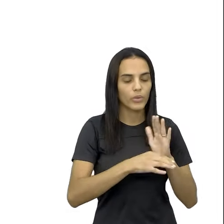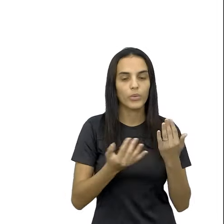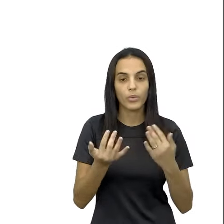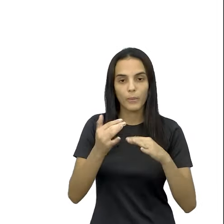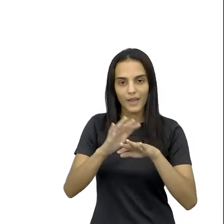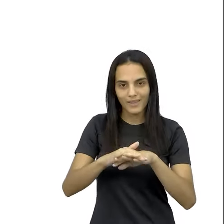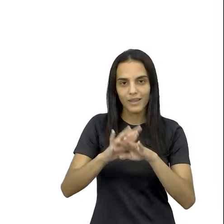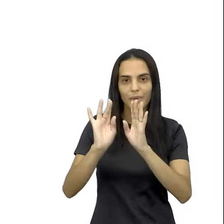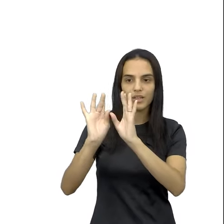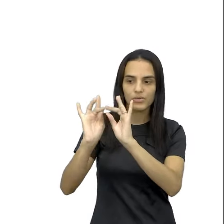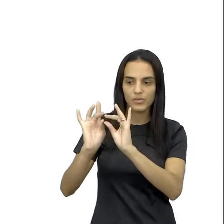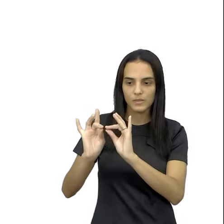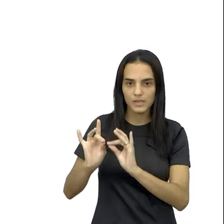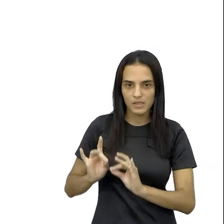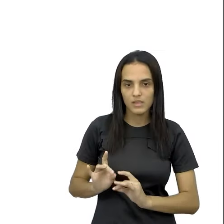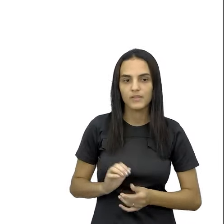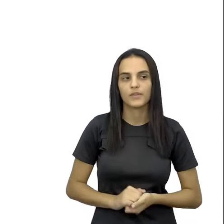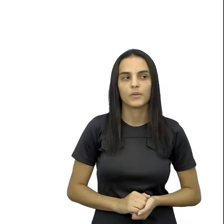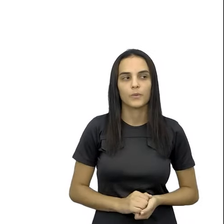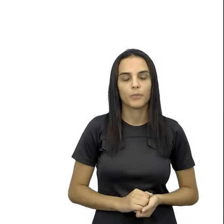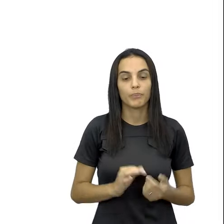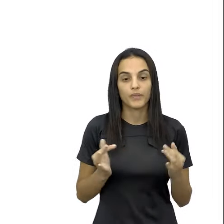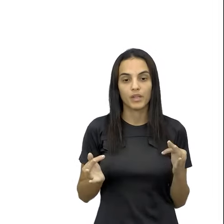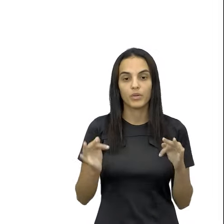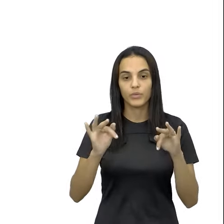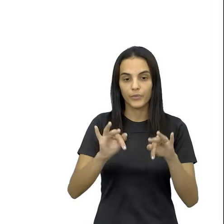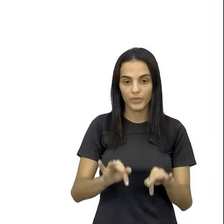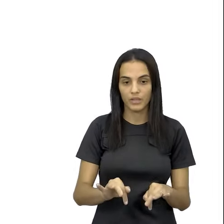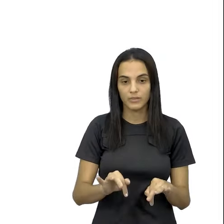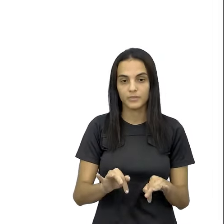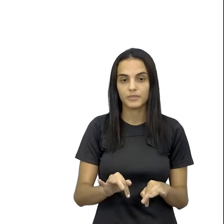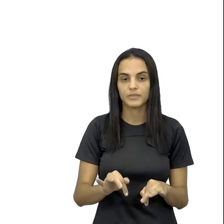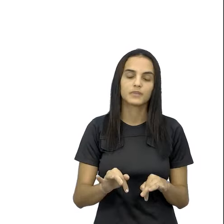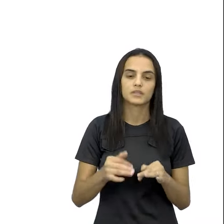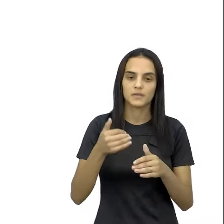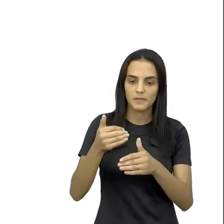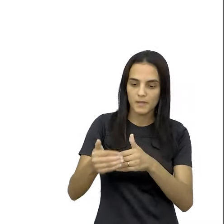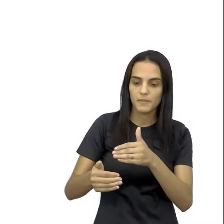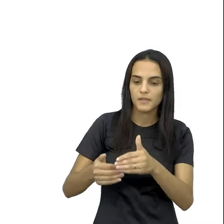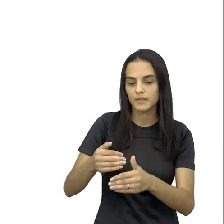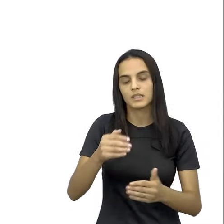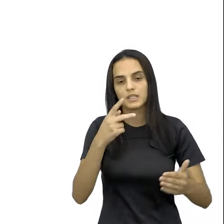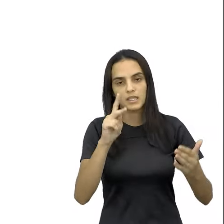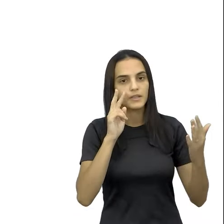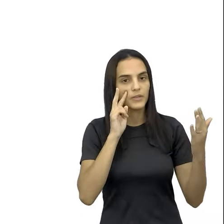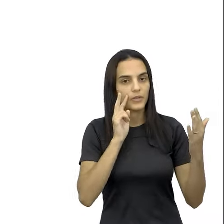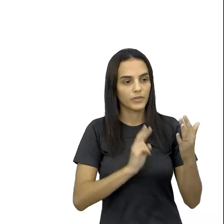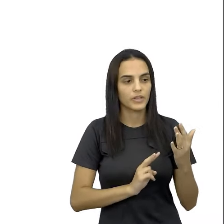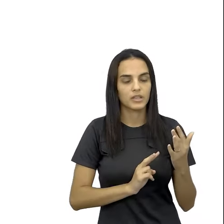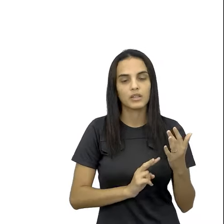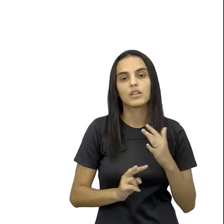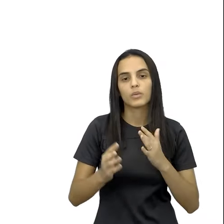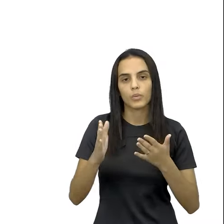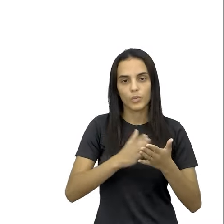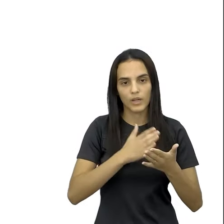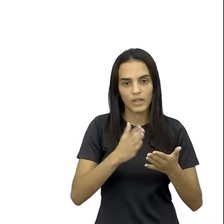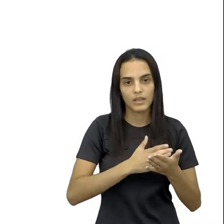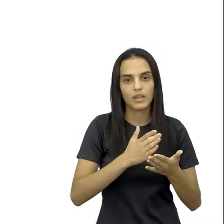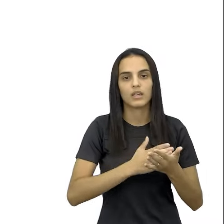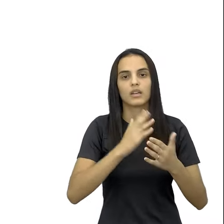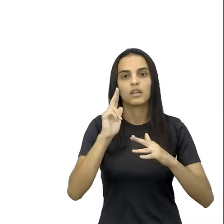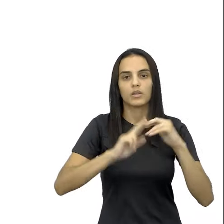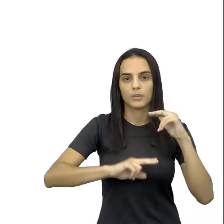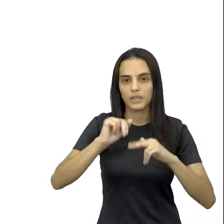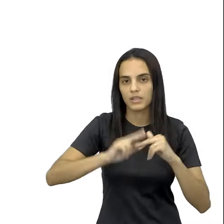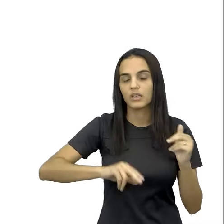matemático específico. E o finalizando, né? Conforme vocês forem vendo o caderno, o material